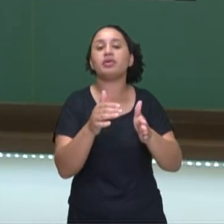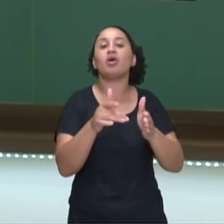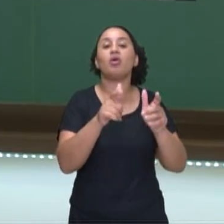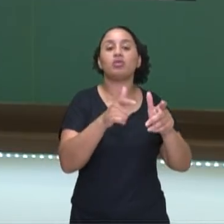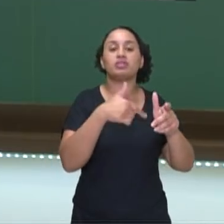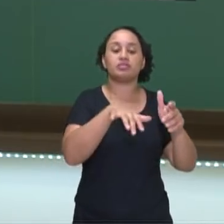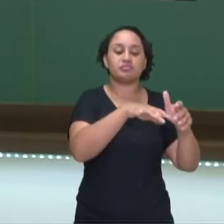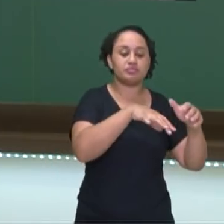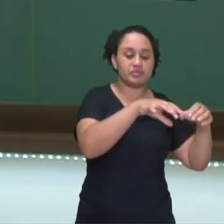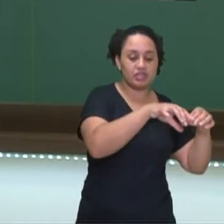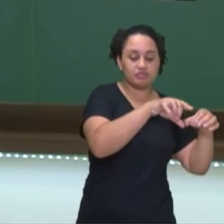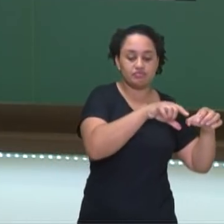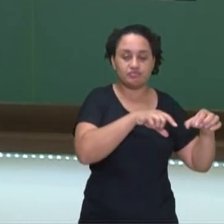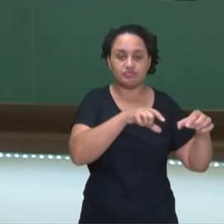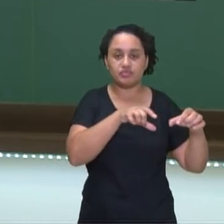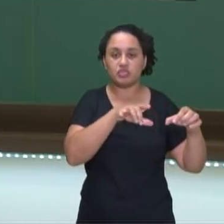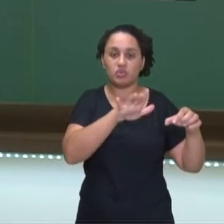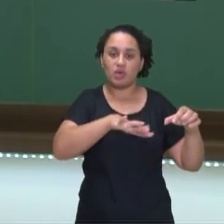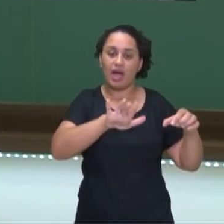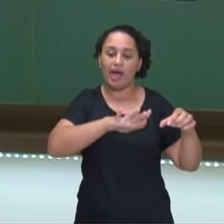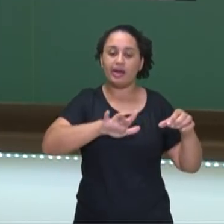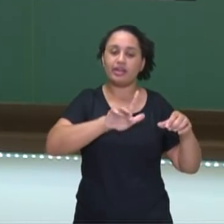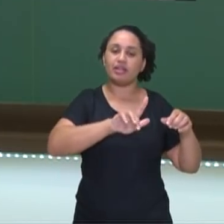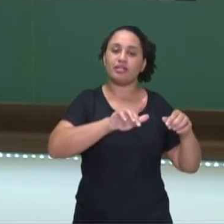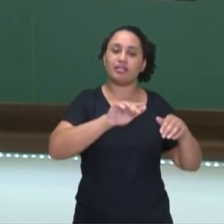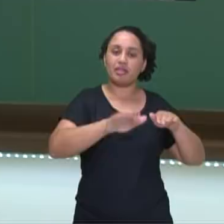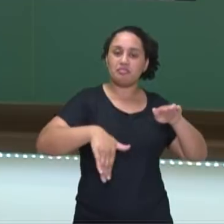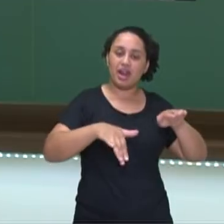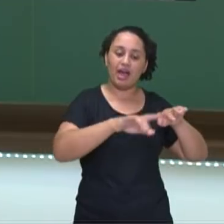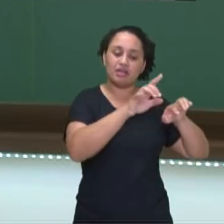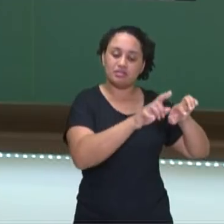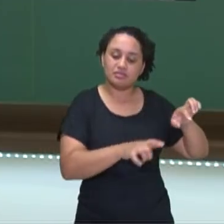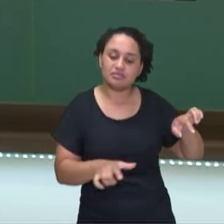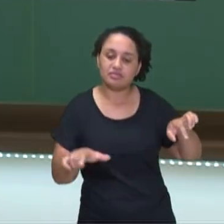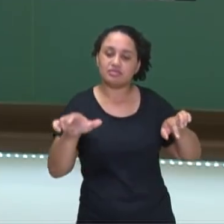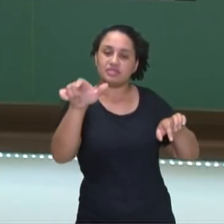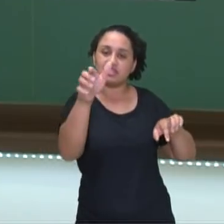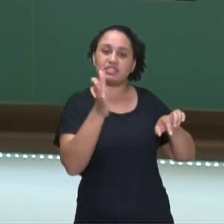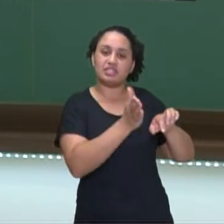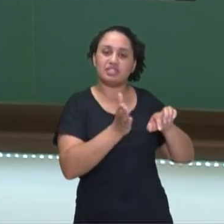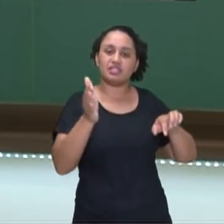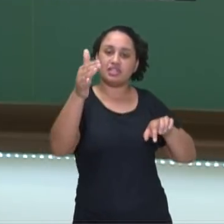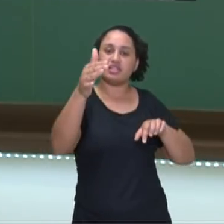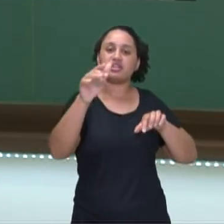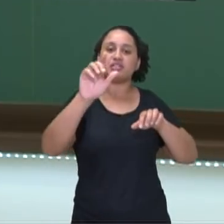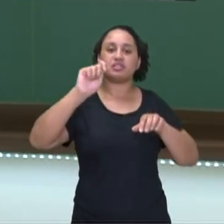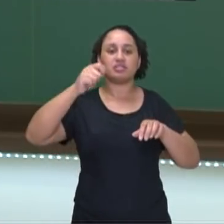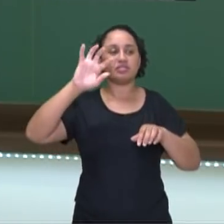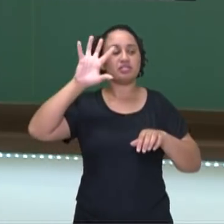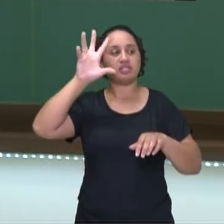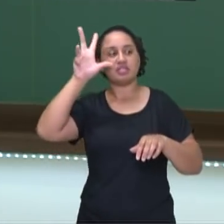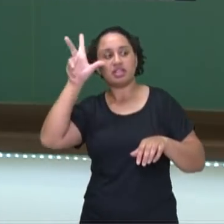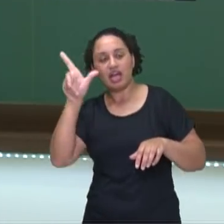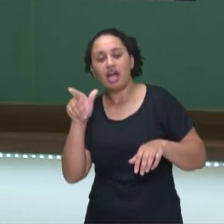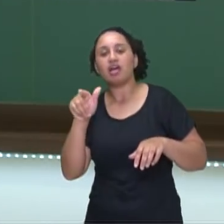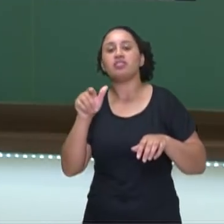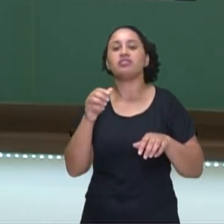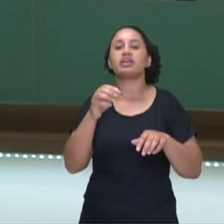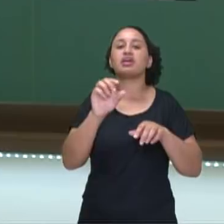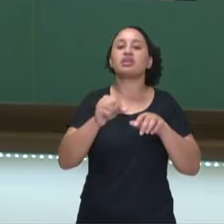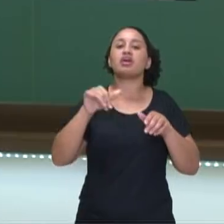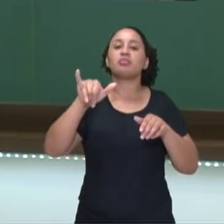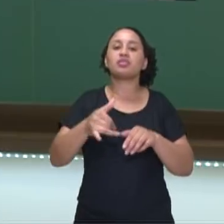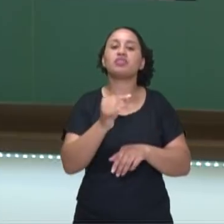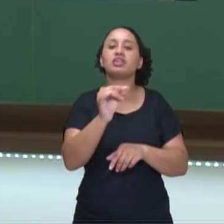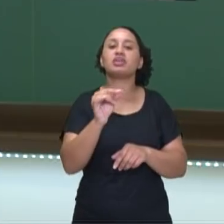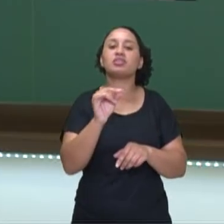do interior, do litoral para o interior da África, aproveitando aí ou rotas terrestres ou